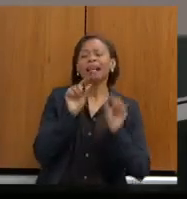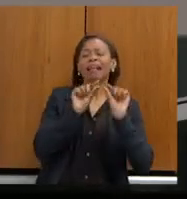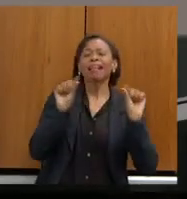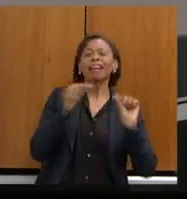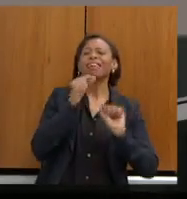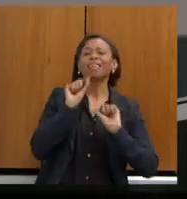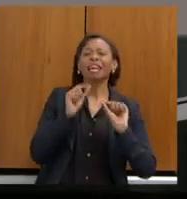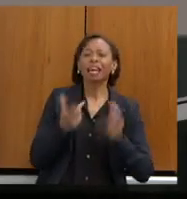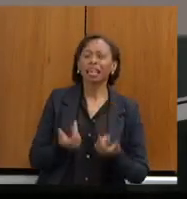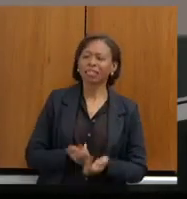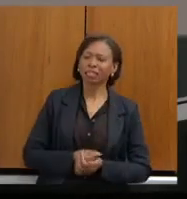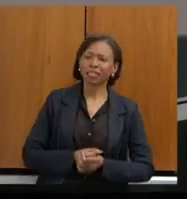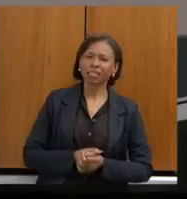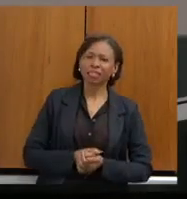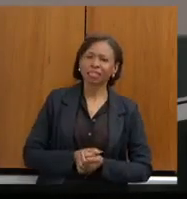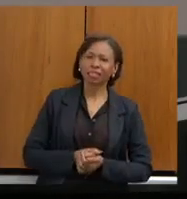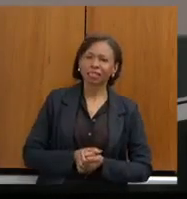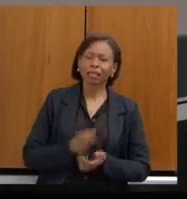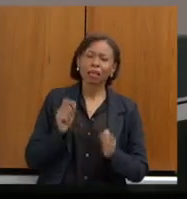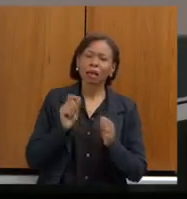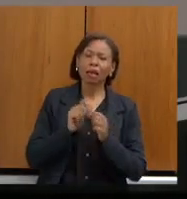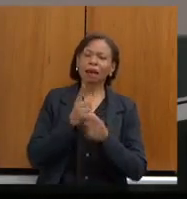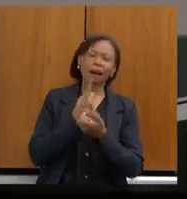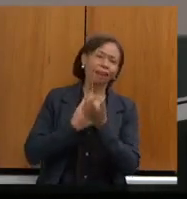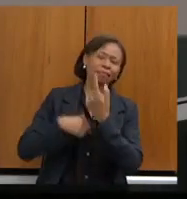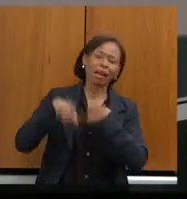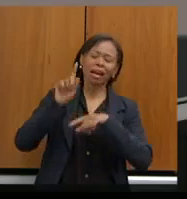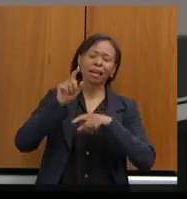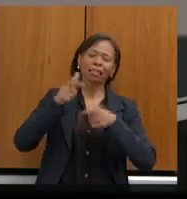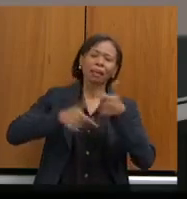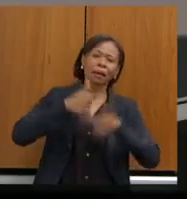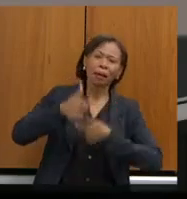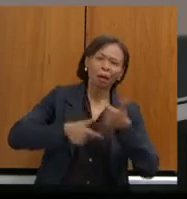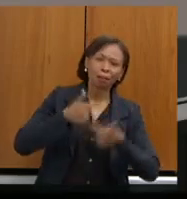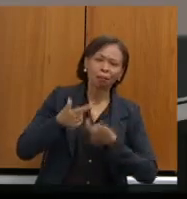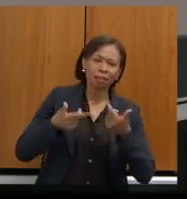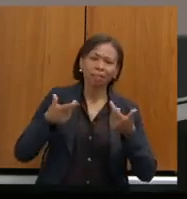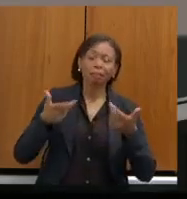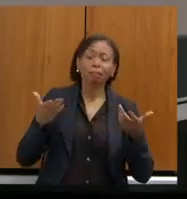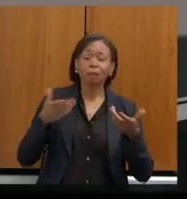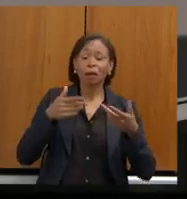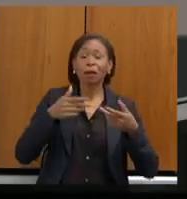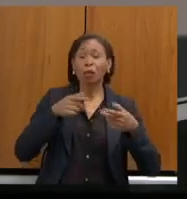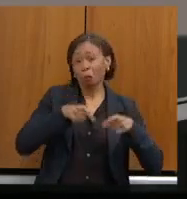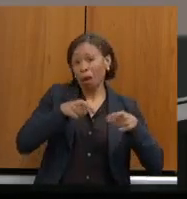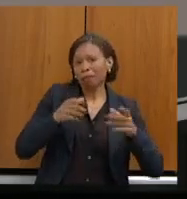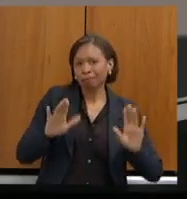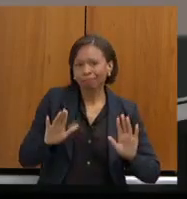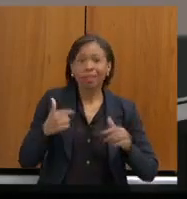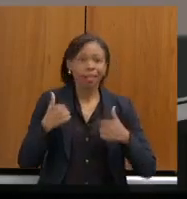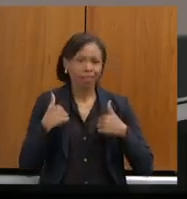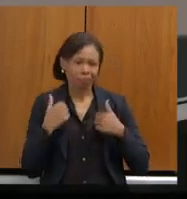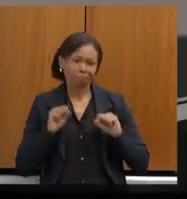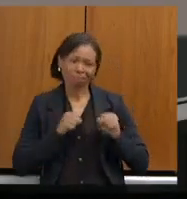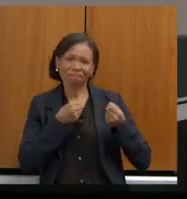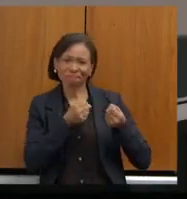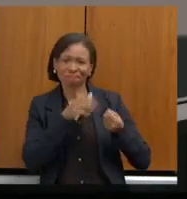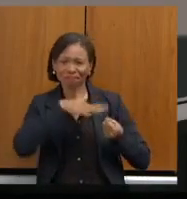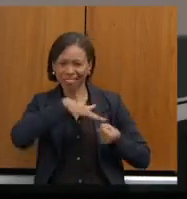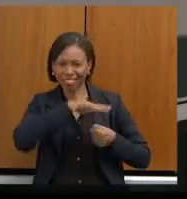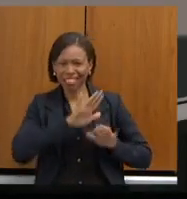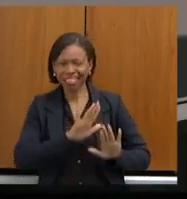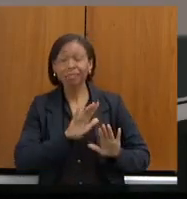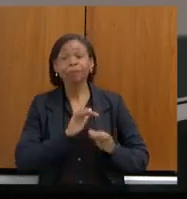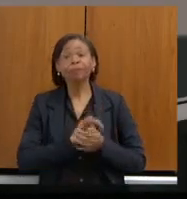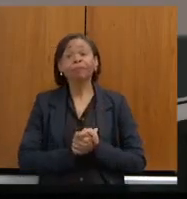que faz carreira do mato eu falei pois é Vou defender minha turminha de lá mesmo né então a gente fica muito satisfeito de estar